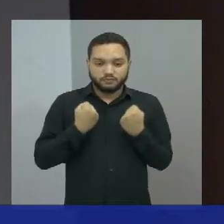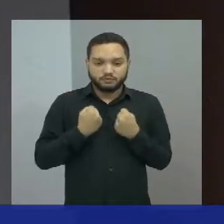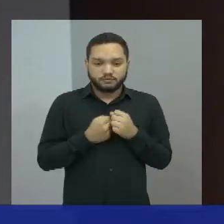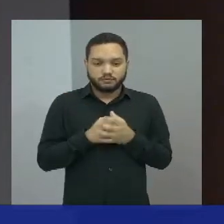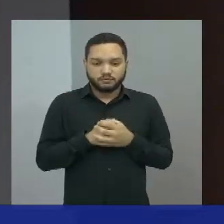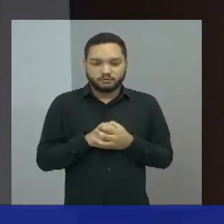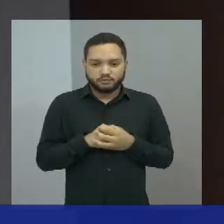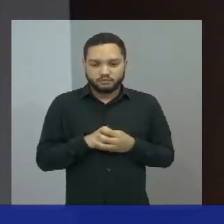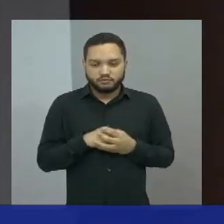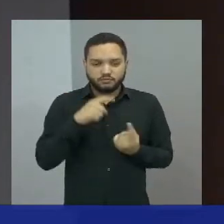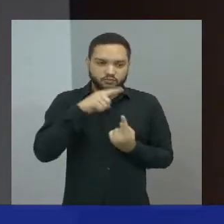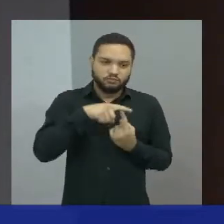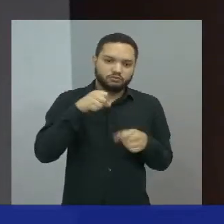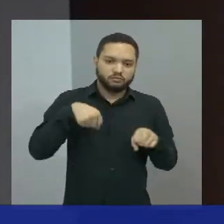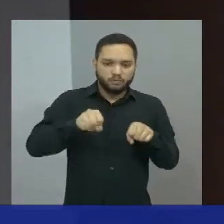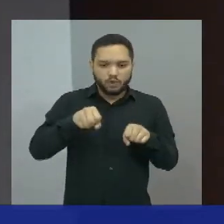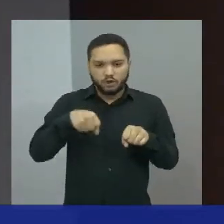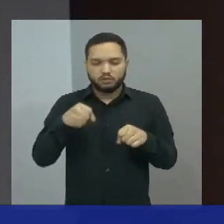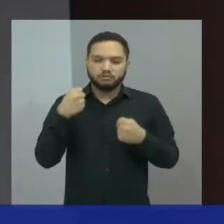de habilitação que ele tem.